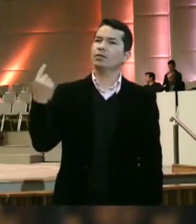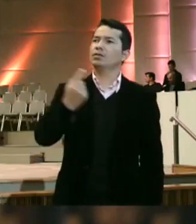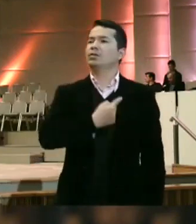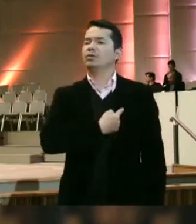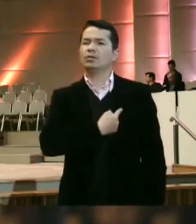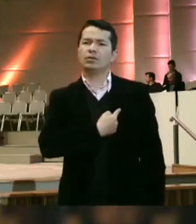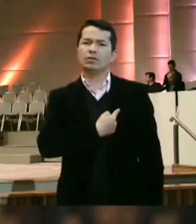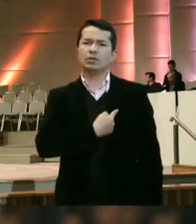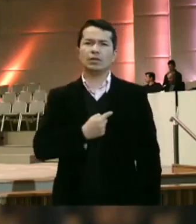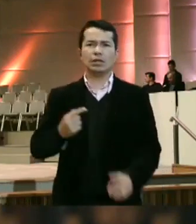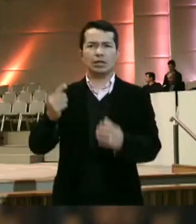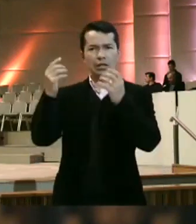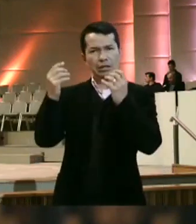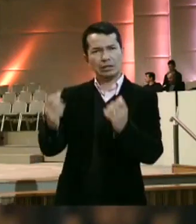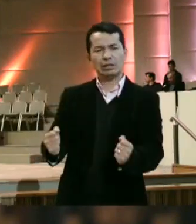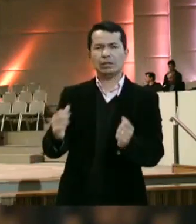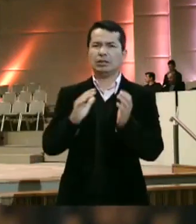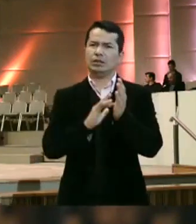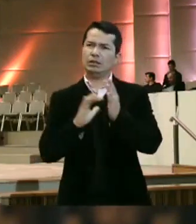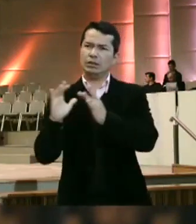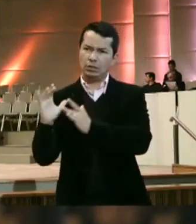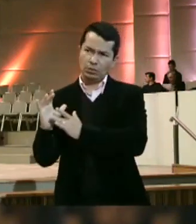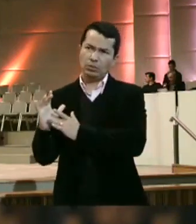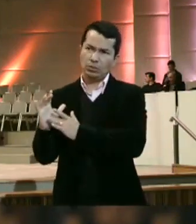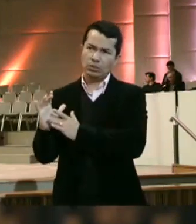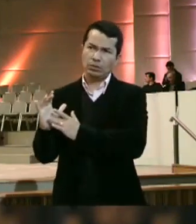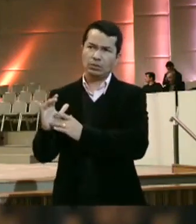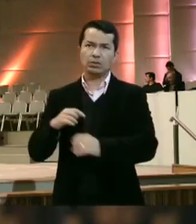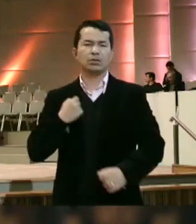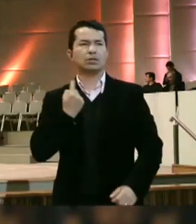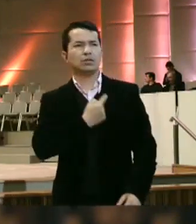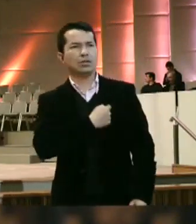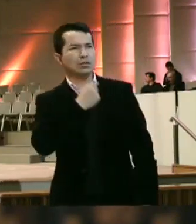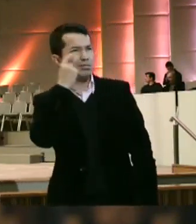e Salvador, você não se transforma numa pessoa perfeita.